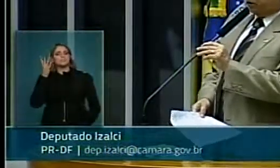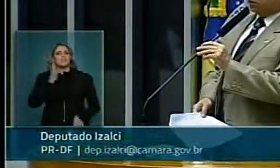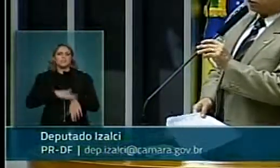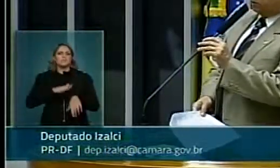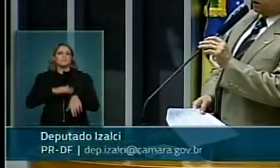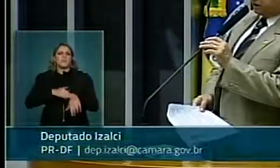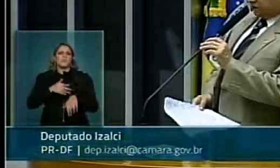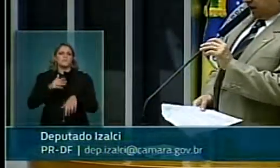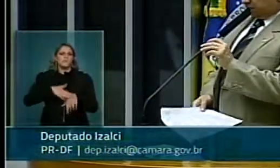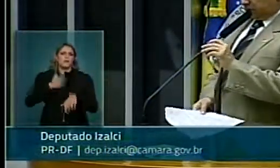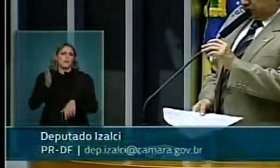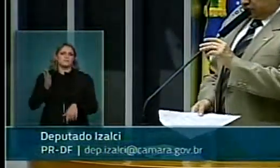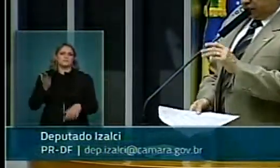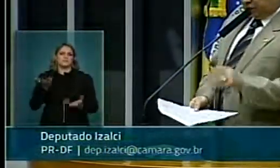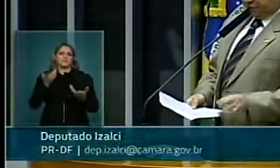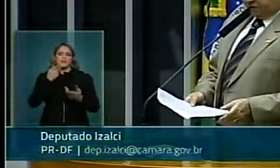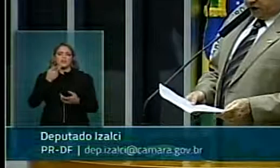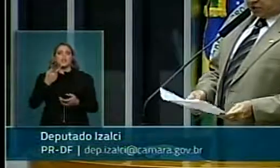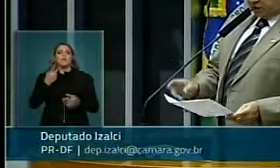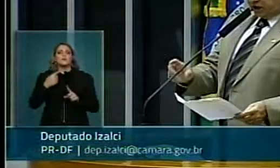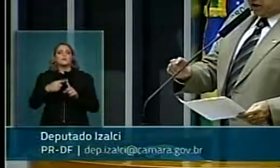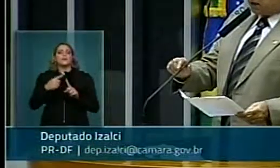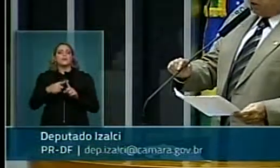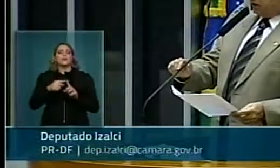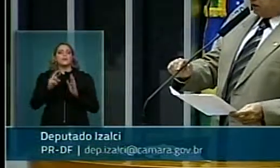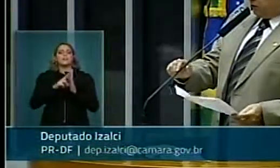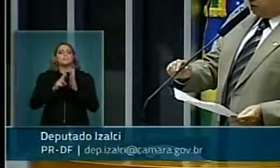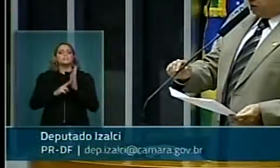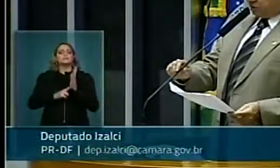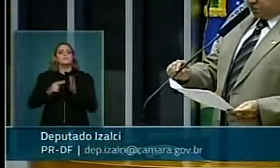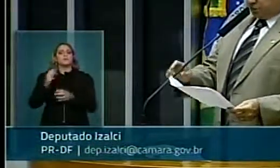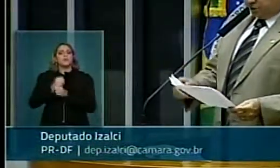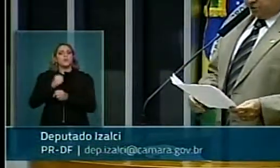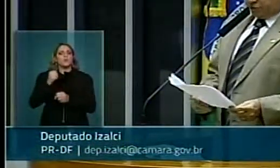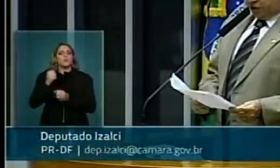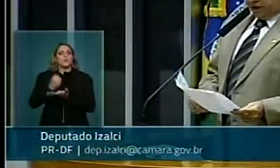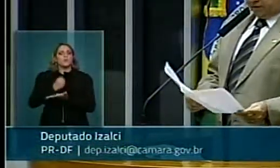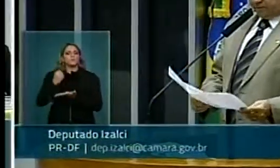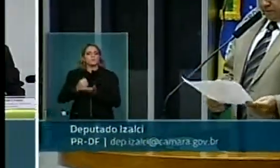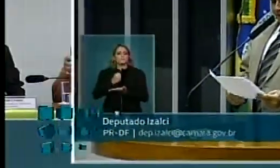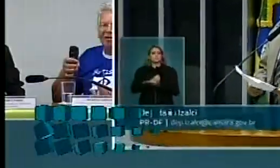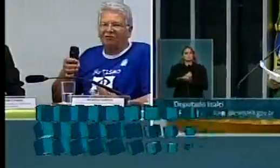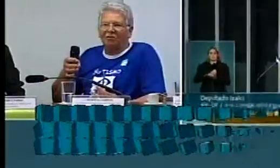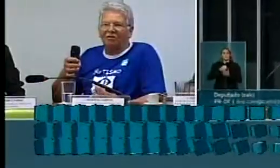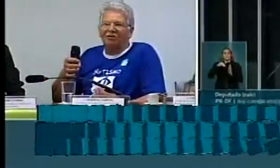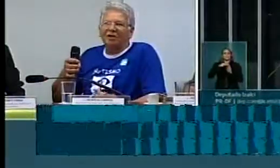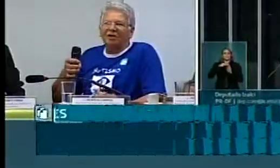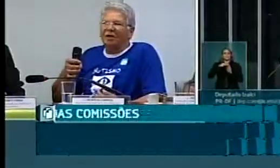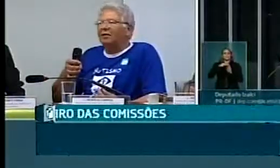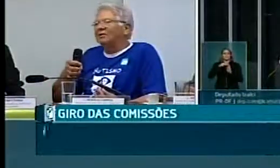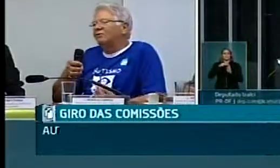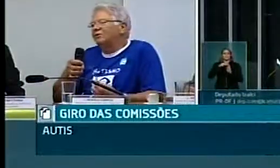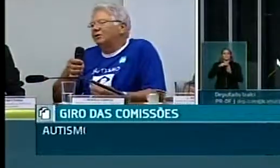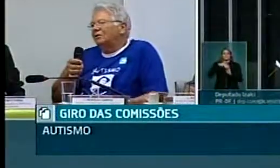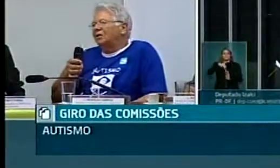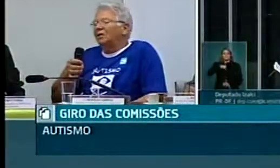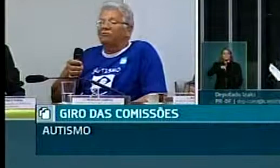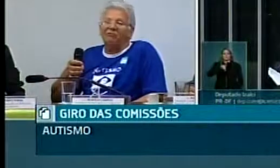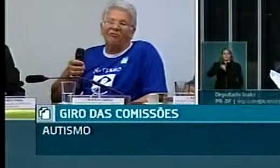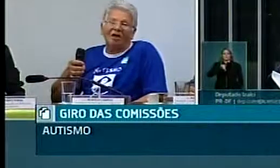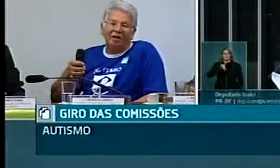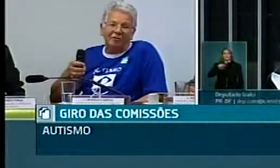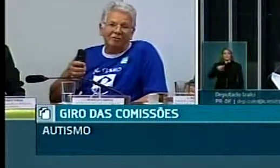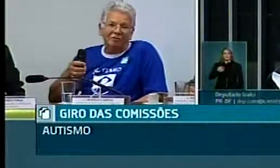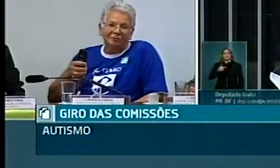pouquinho sobre a questão do regime de freirado de contratação aí que aprovamos a medida provisória. As manifestações são